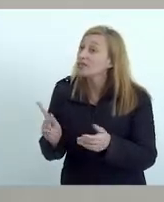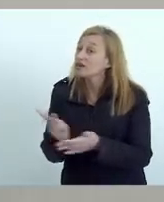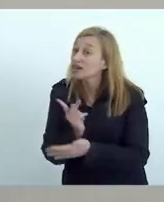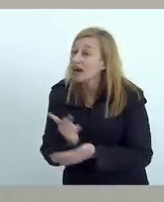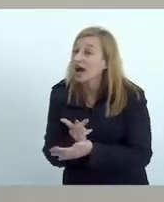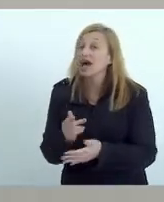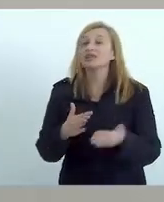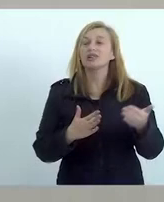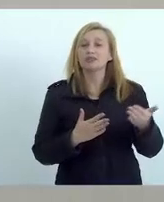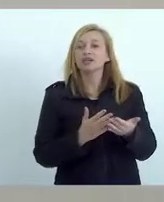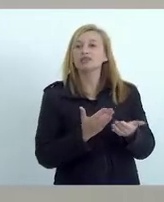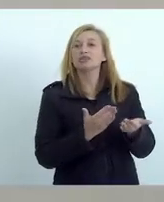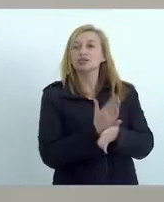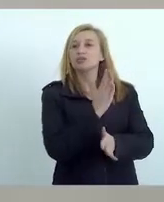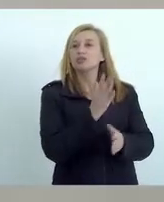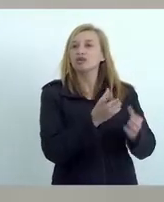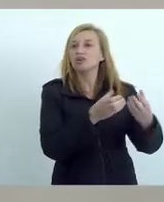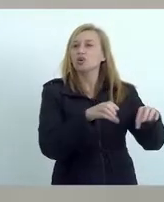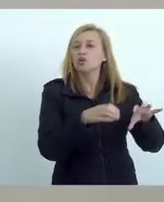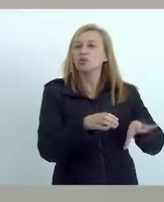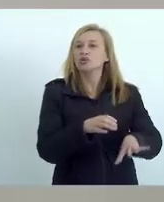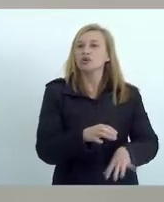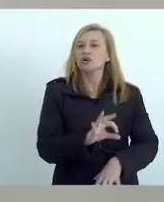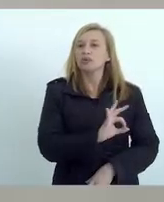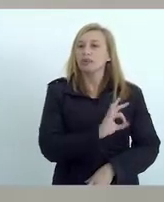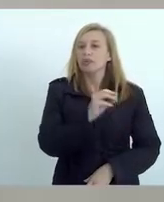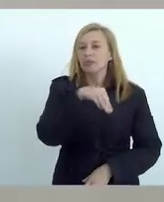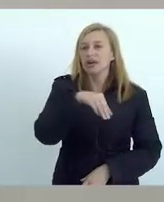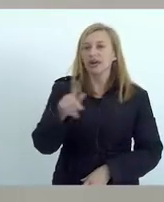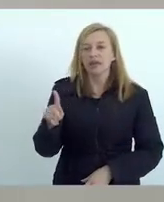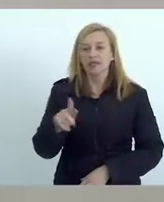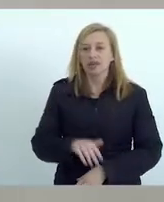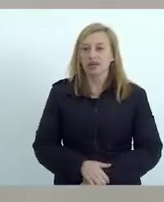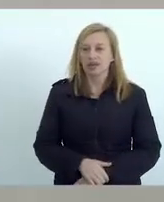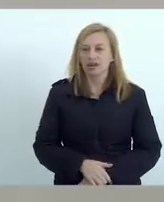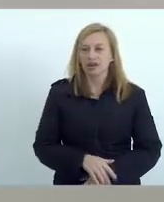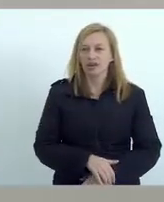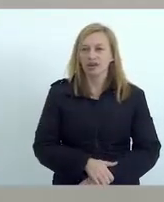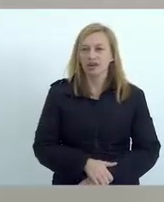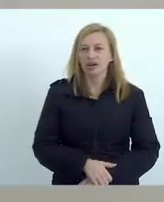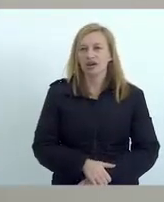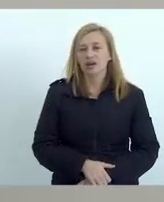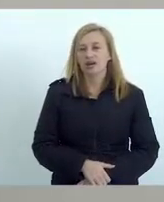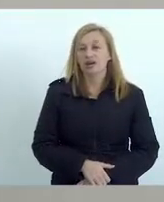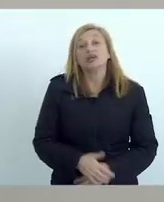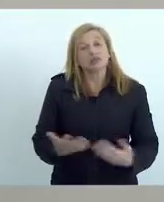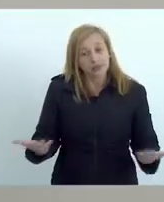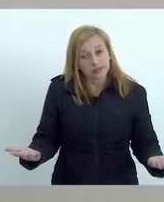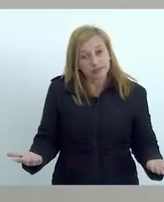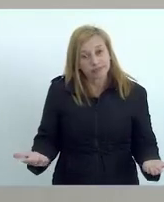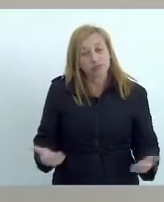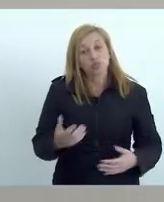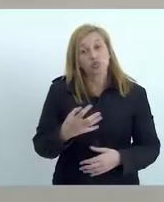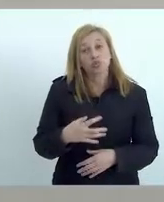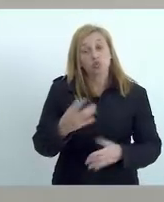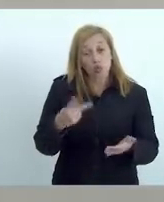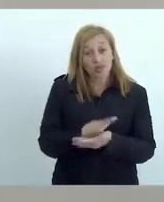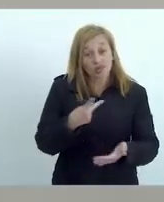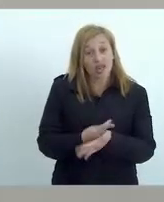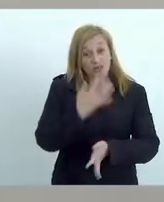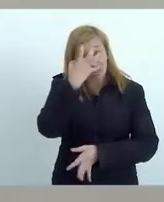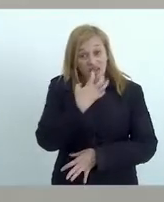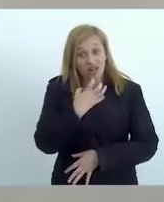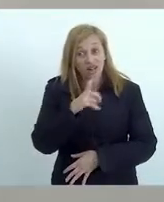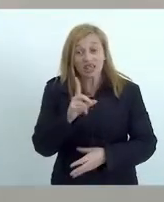Não é porque ele passou no concurso público para PM então um dos grandes agravante que